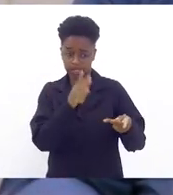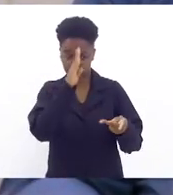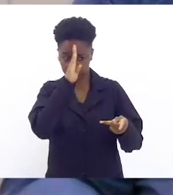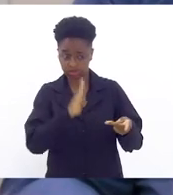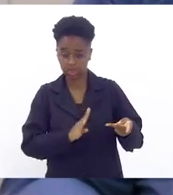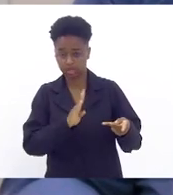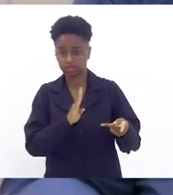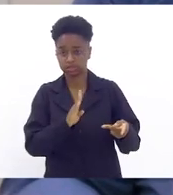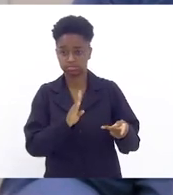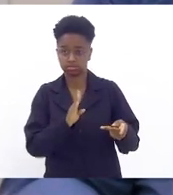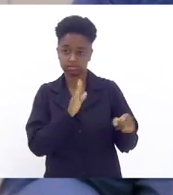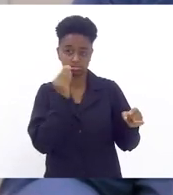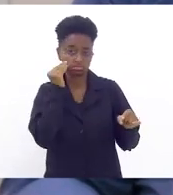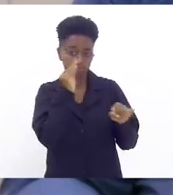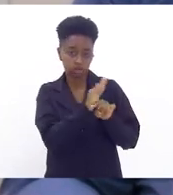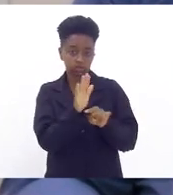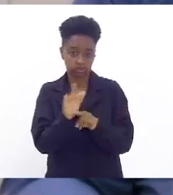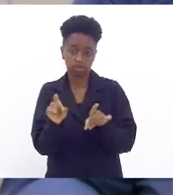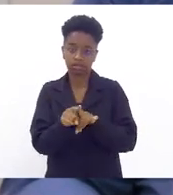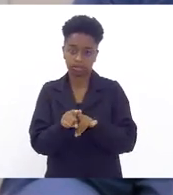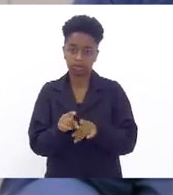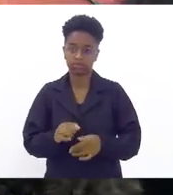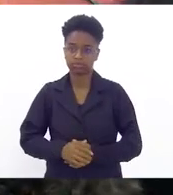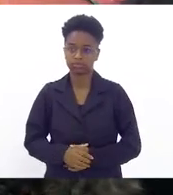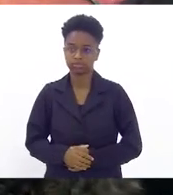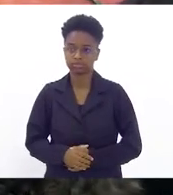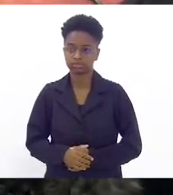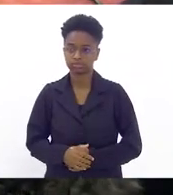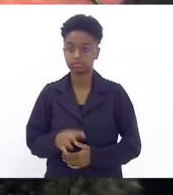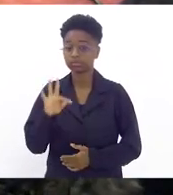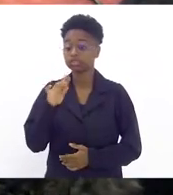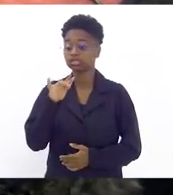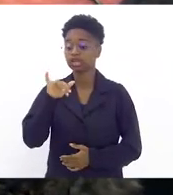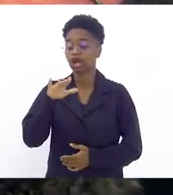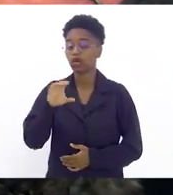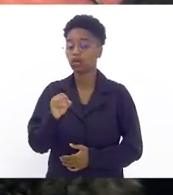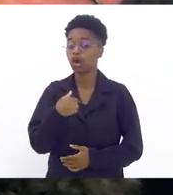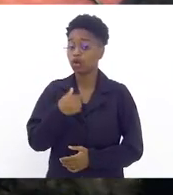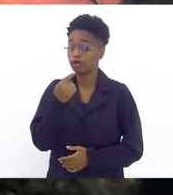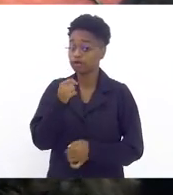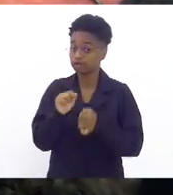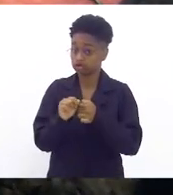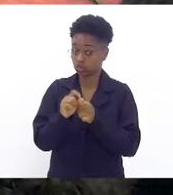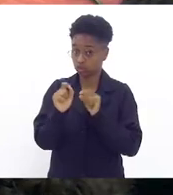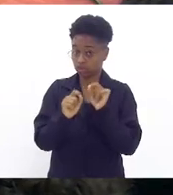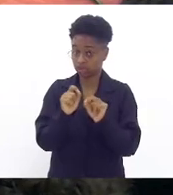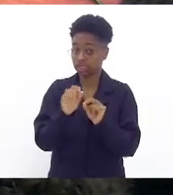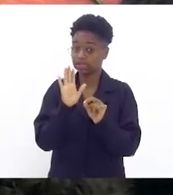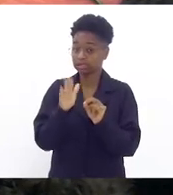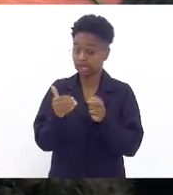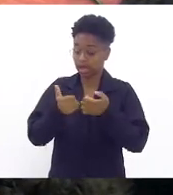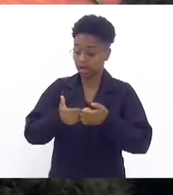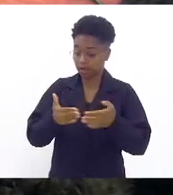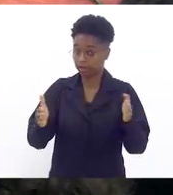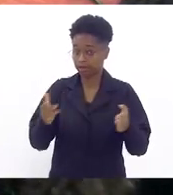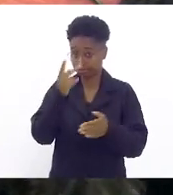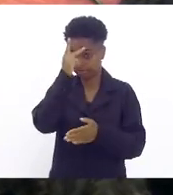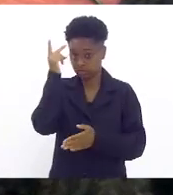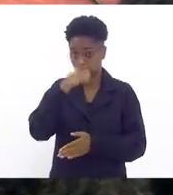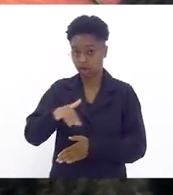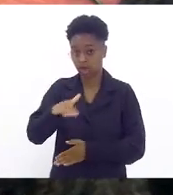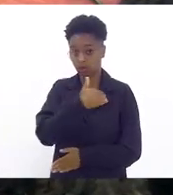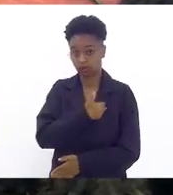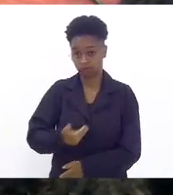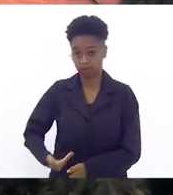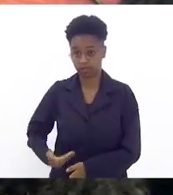com vocês também por à disposição aí para falar com eles Deputado Thiago o que que eu vou fazer como a gente já abriu para o pessoal governamental fazer a